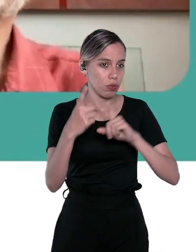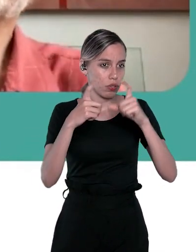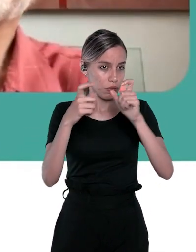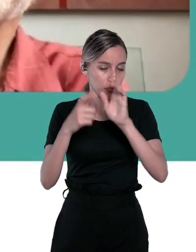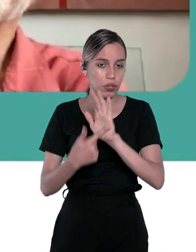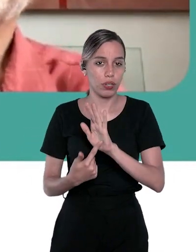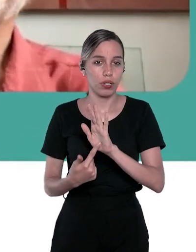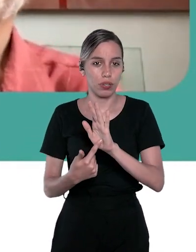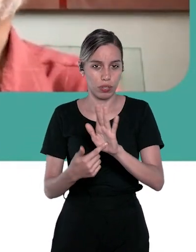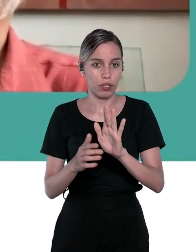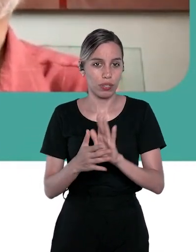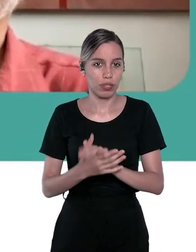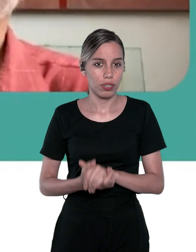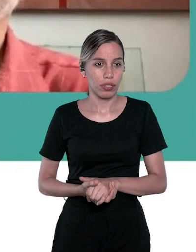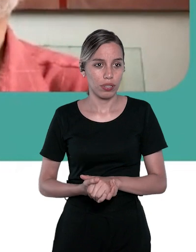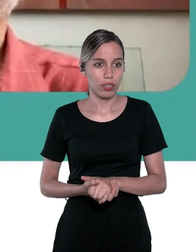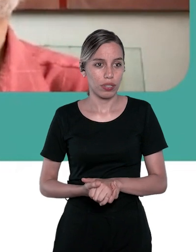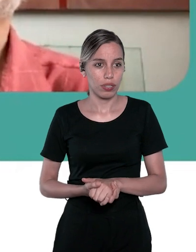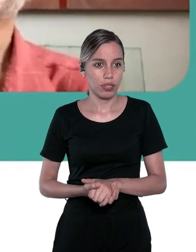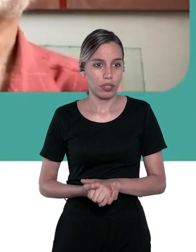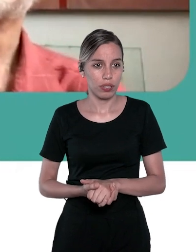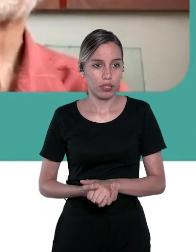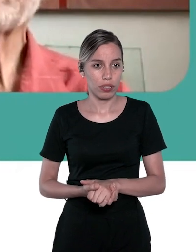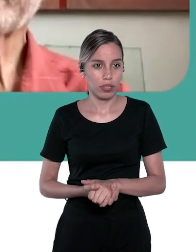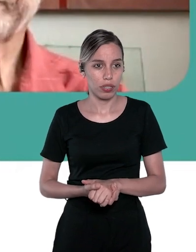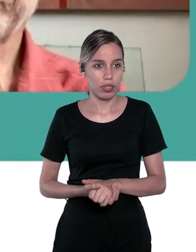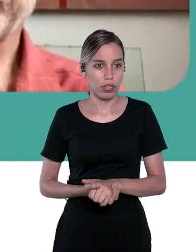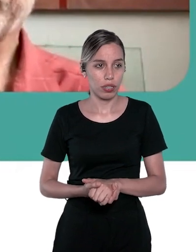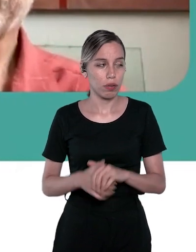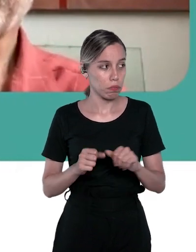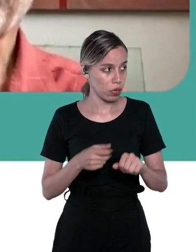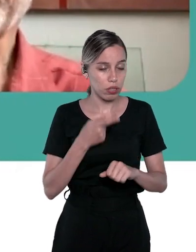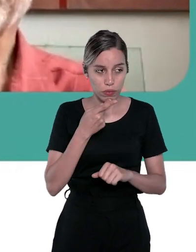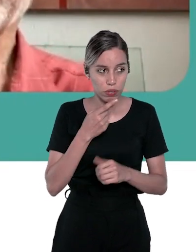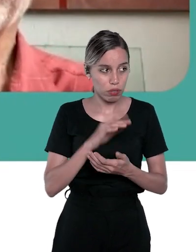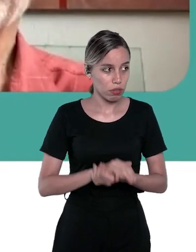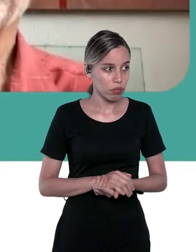fotos dela. Muito bem. Enquanto ele fala, o Regis fala dela.